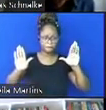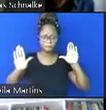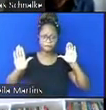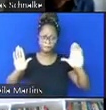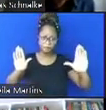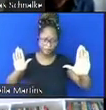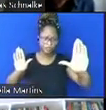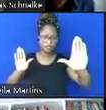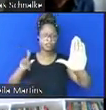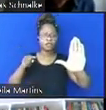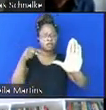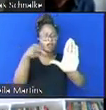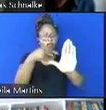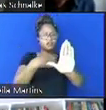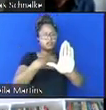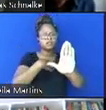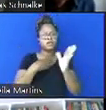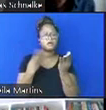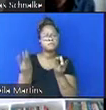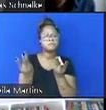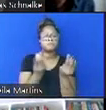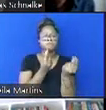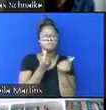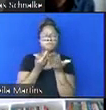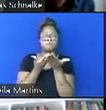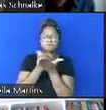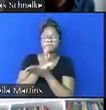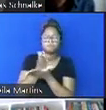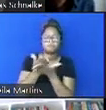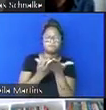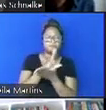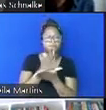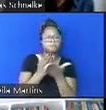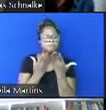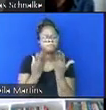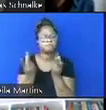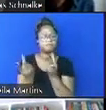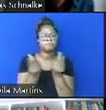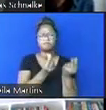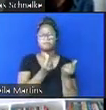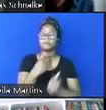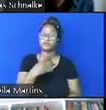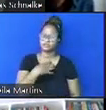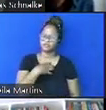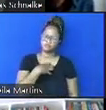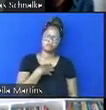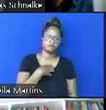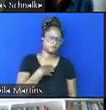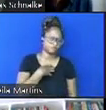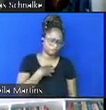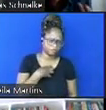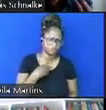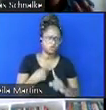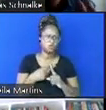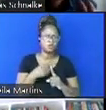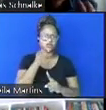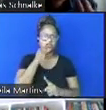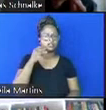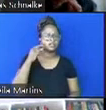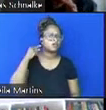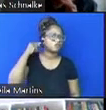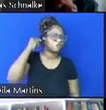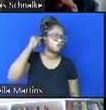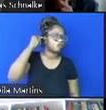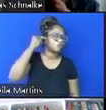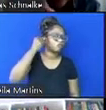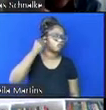sente um desconforto, alguns elementos aqui, como o ouvido, o nariz, os